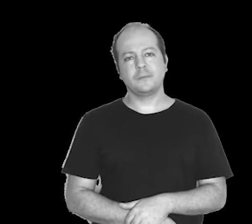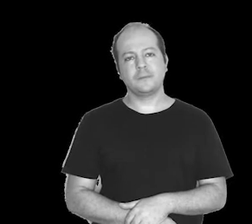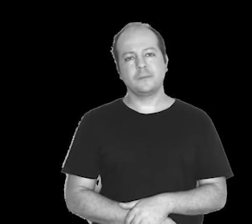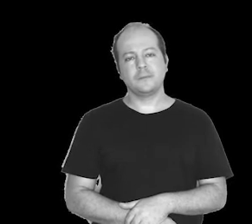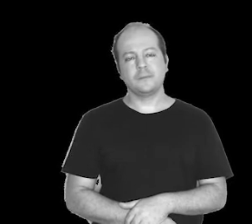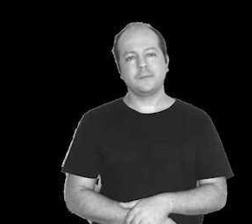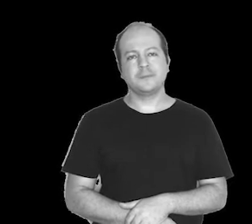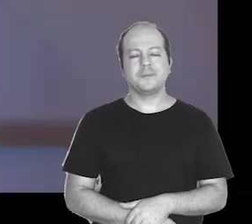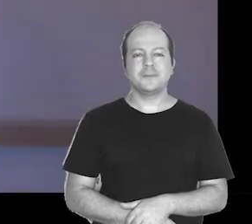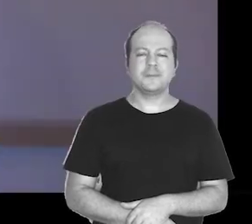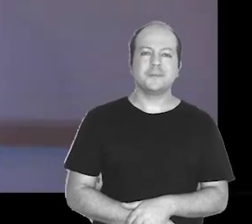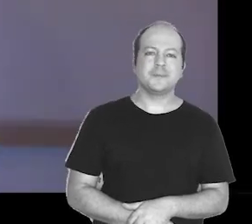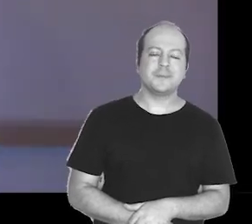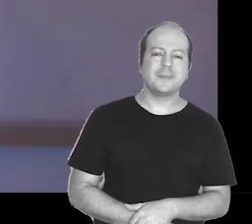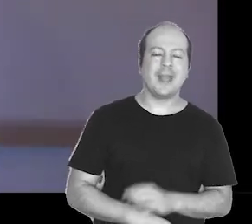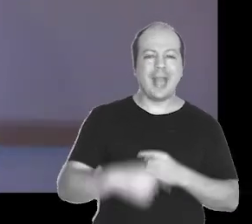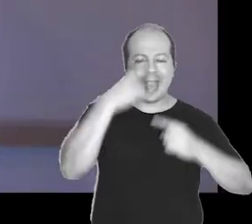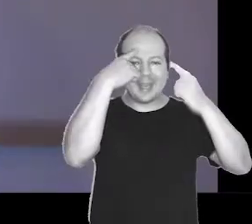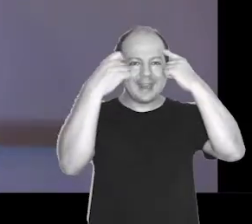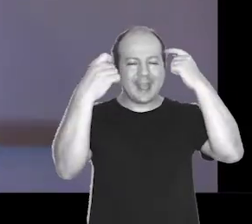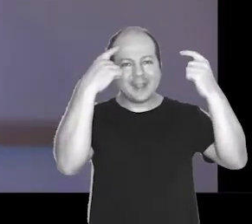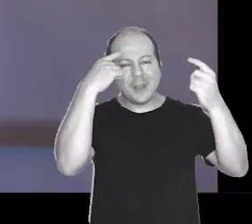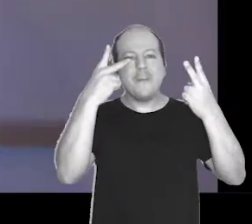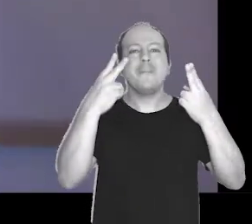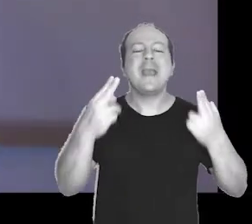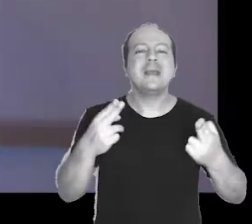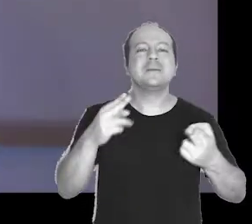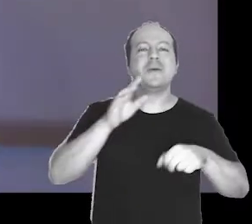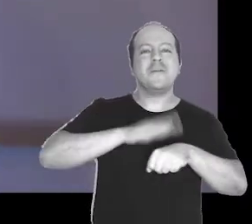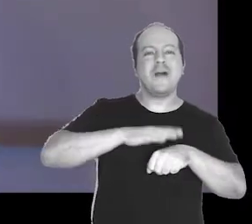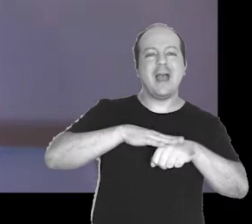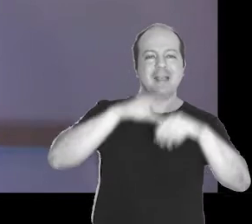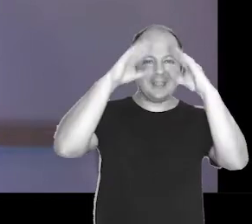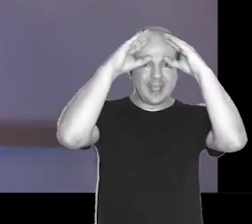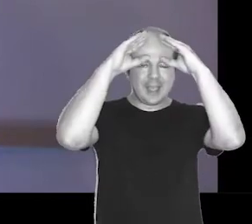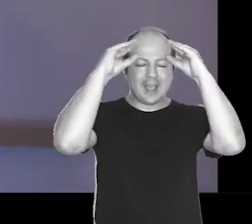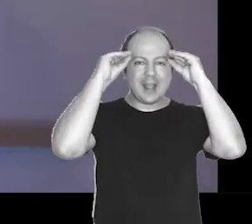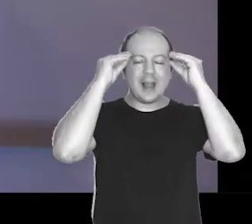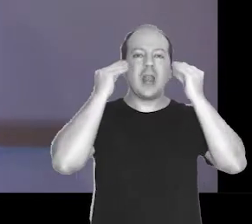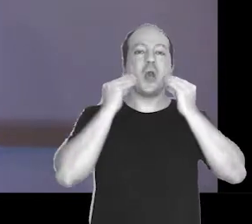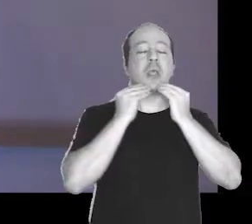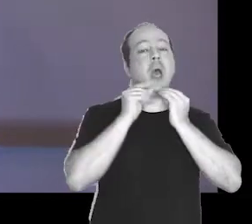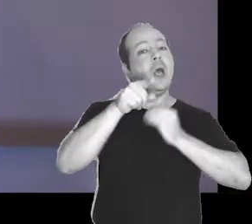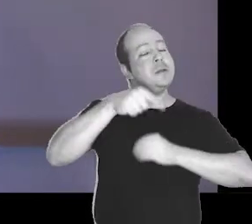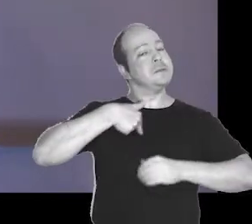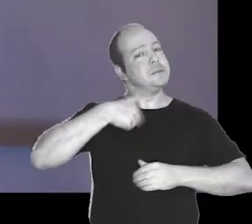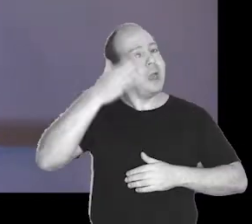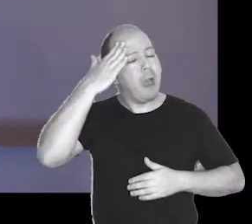O escritor criativo faz o mesmo, Leonardo. Você sabe.